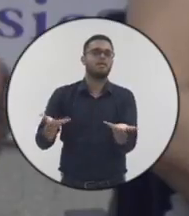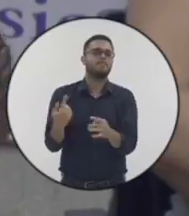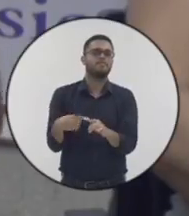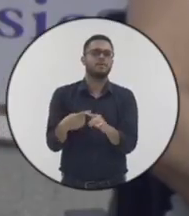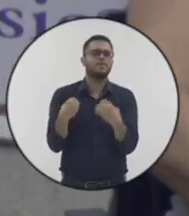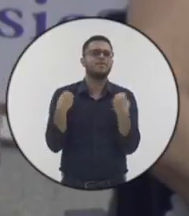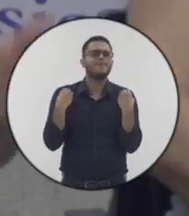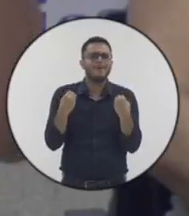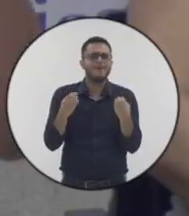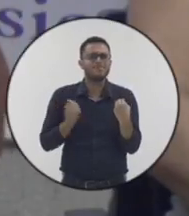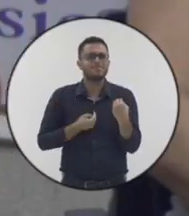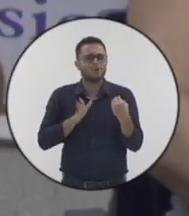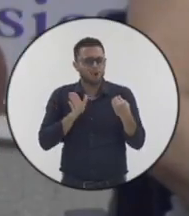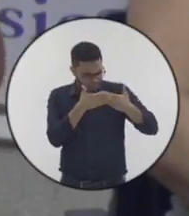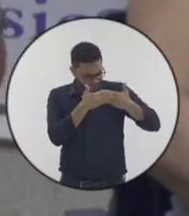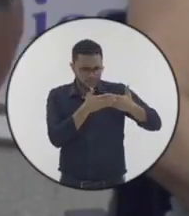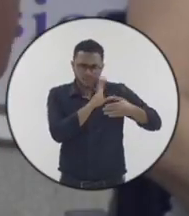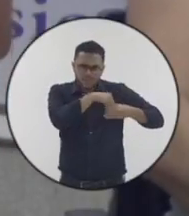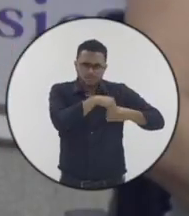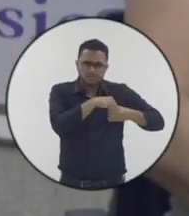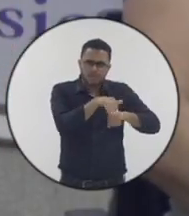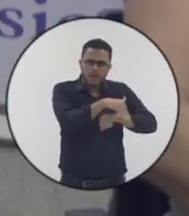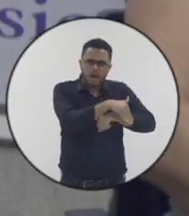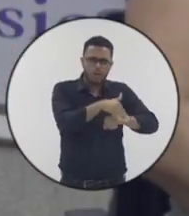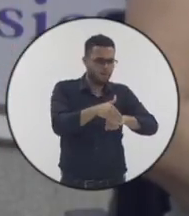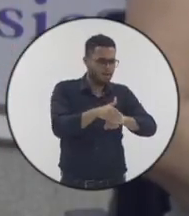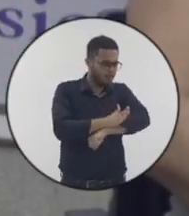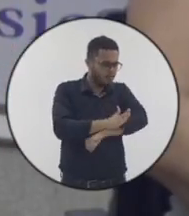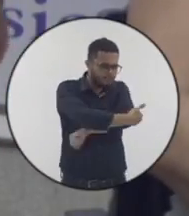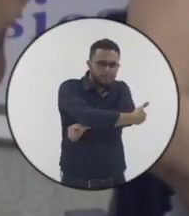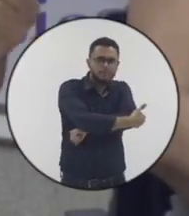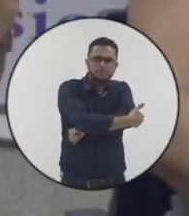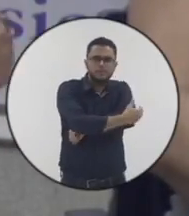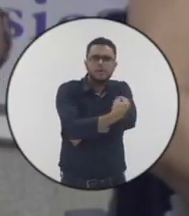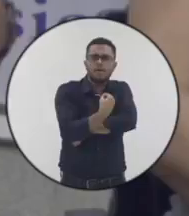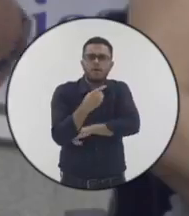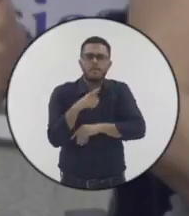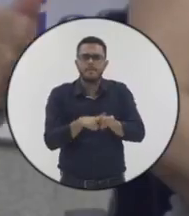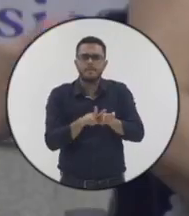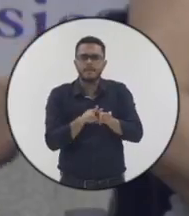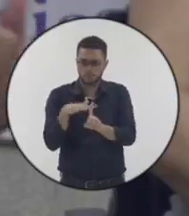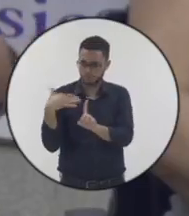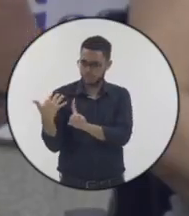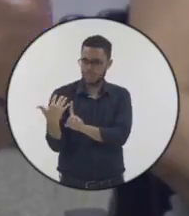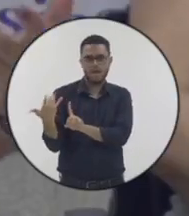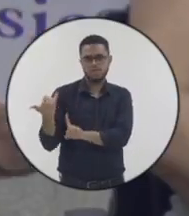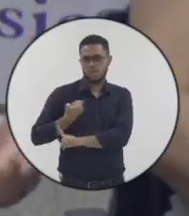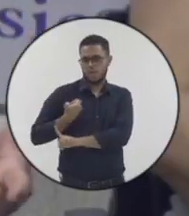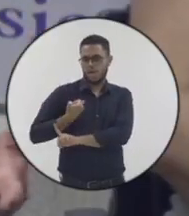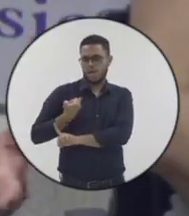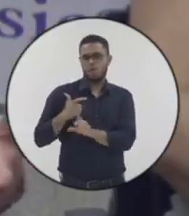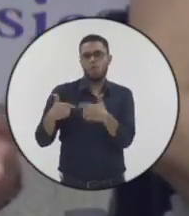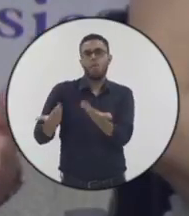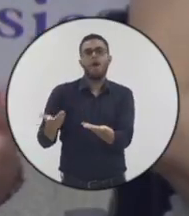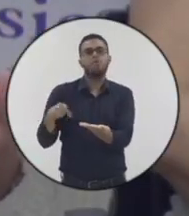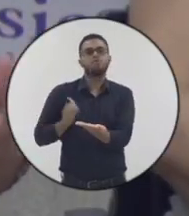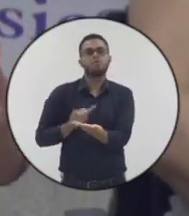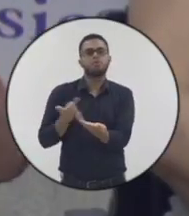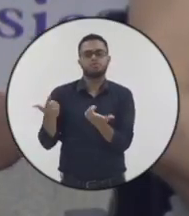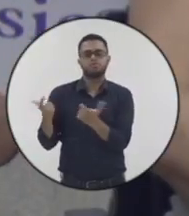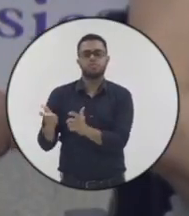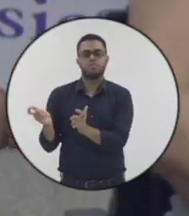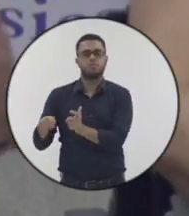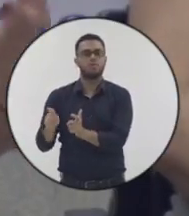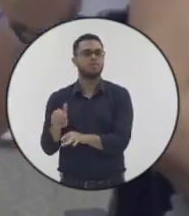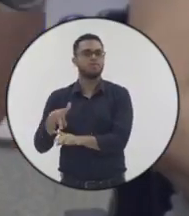dá mais para a gente ficar escondidas em guetos, em buracos, ou que essa sociedade nos diga quais são os espaços que a gente deve andar.